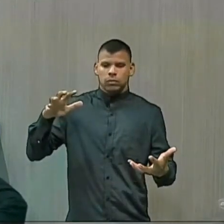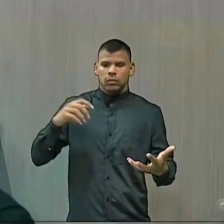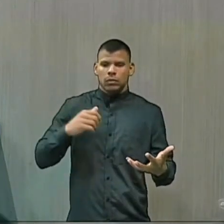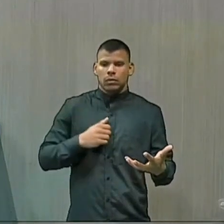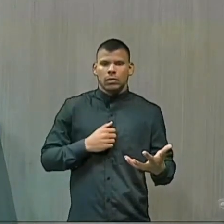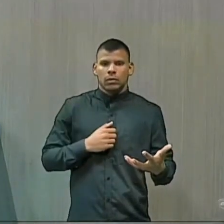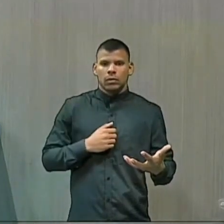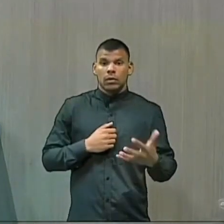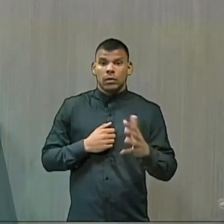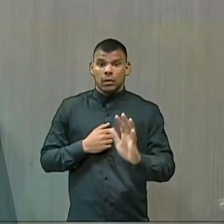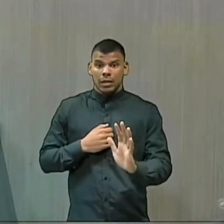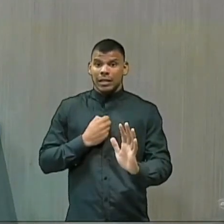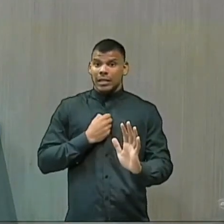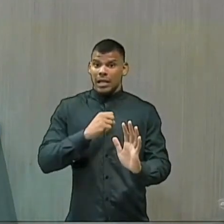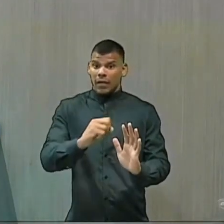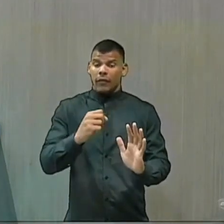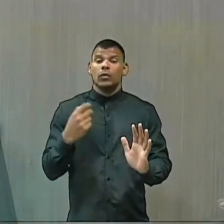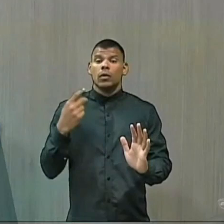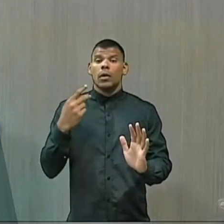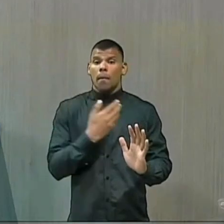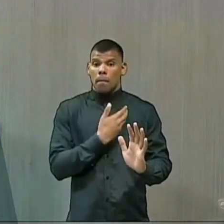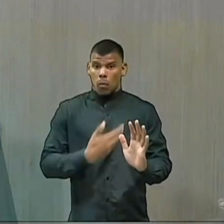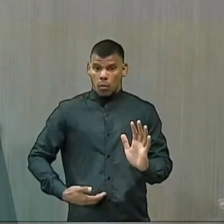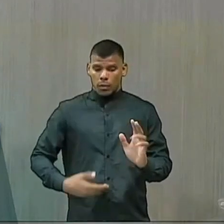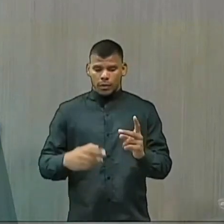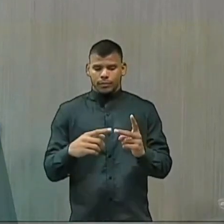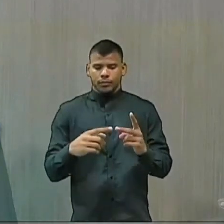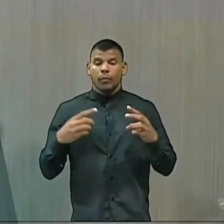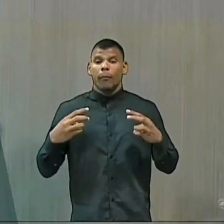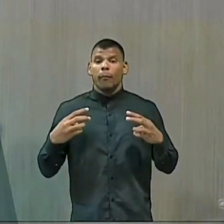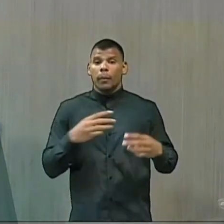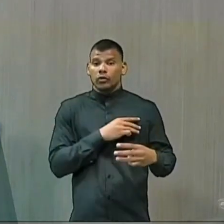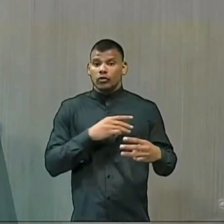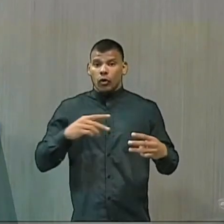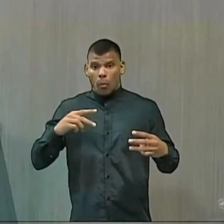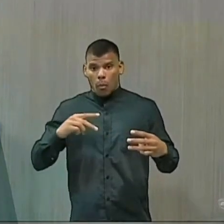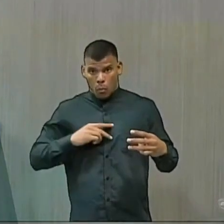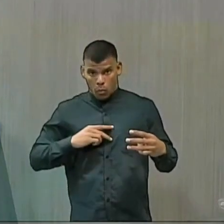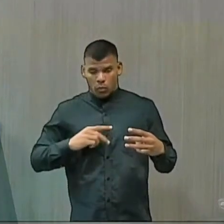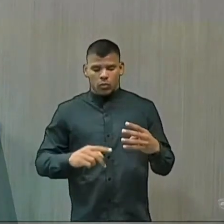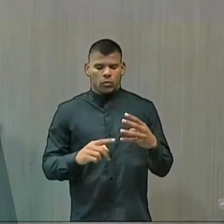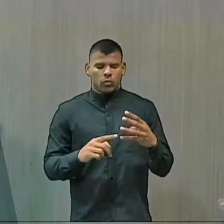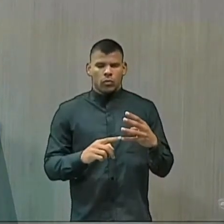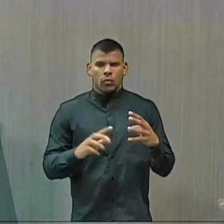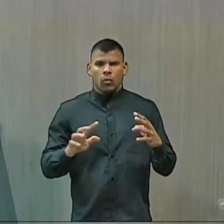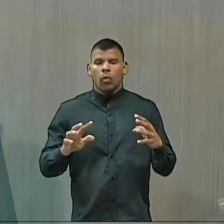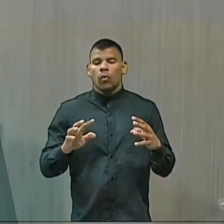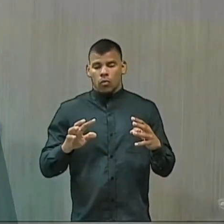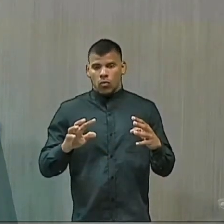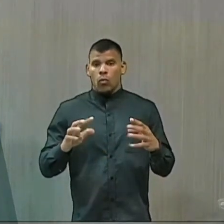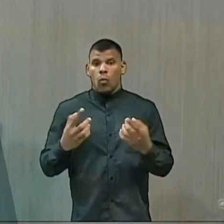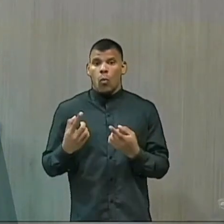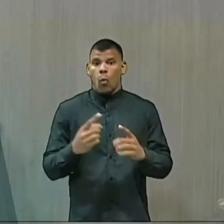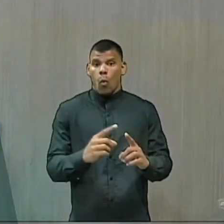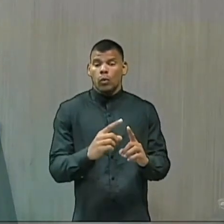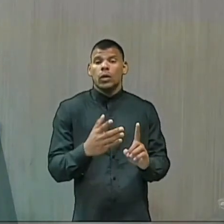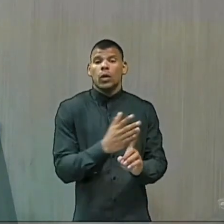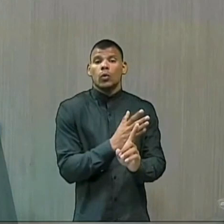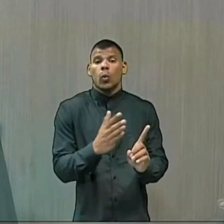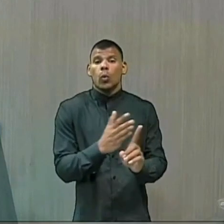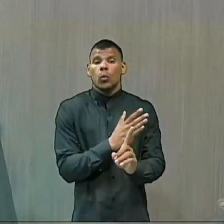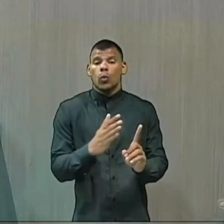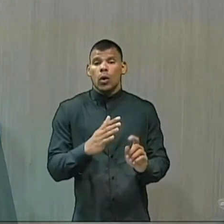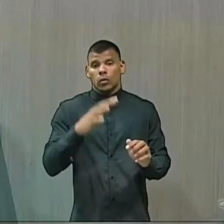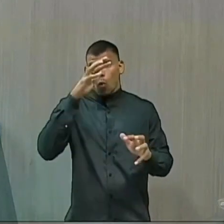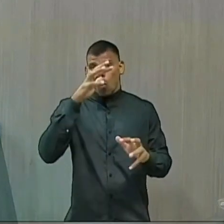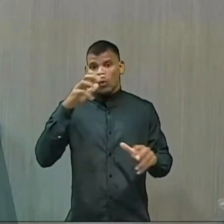própria Defensoria Pública, o Ministério Público e as suas ações penais, o Mecanismo Nacional de Prevenção e Combate à Tortura, o Conselho